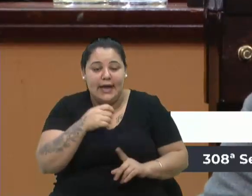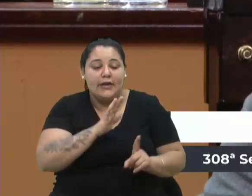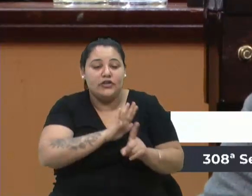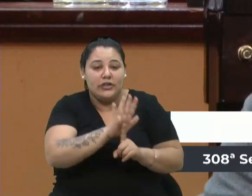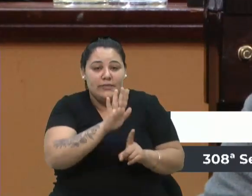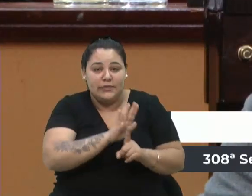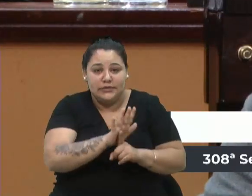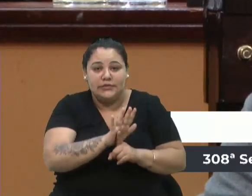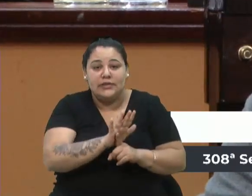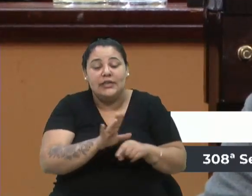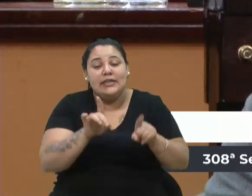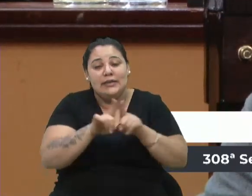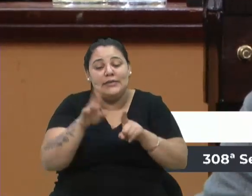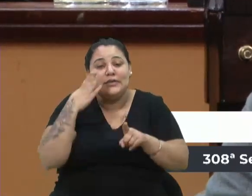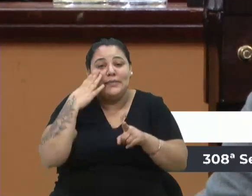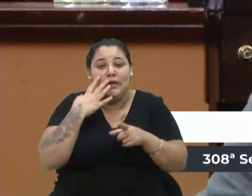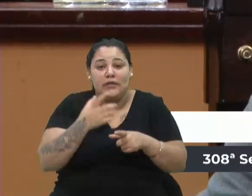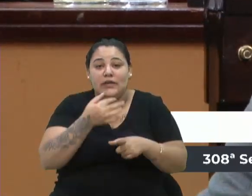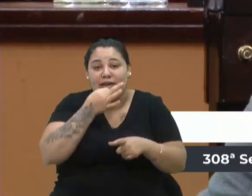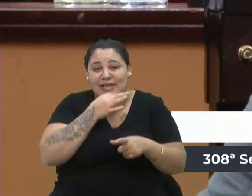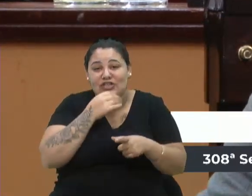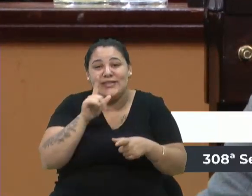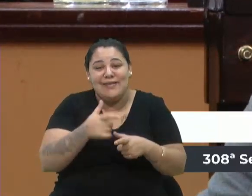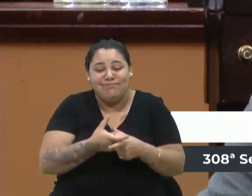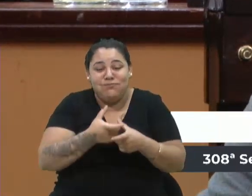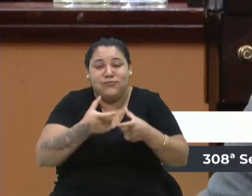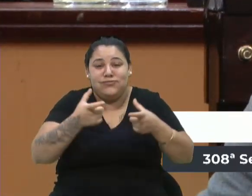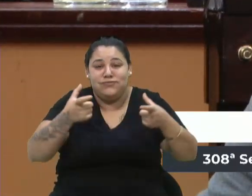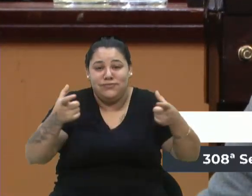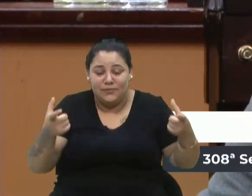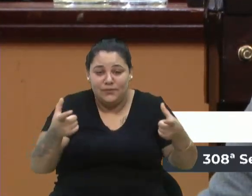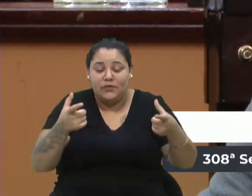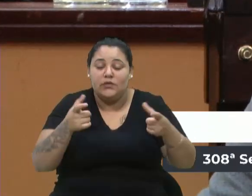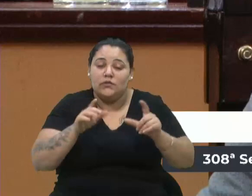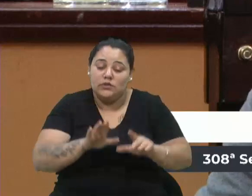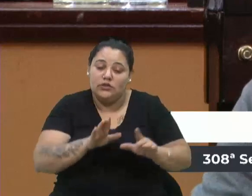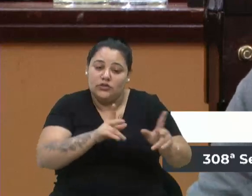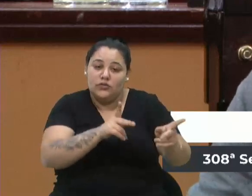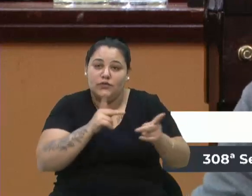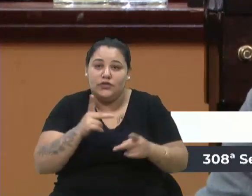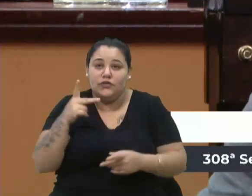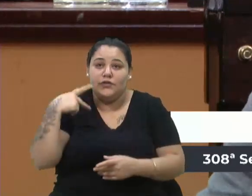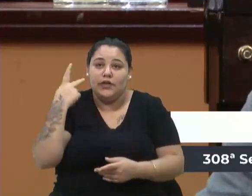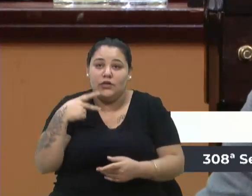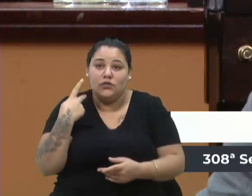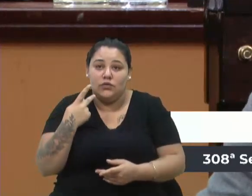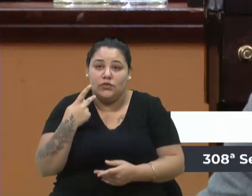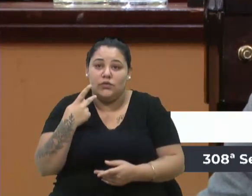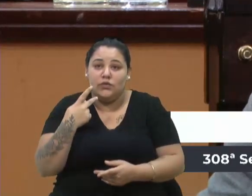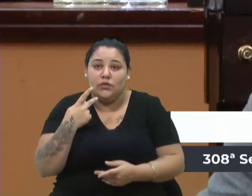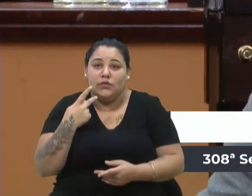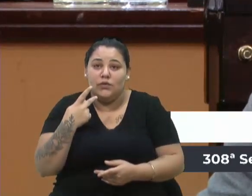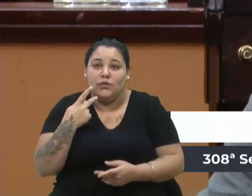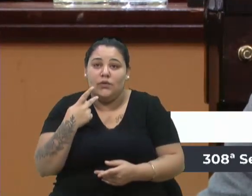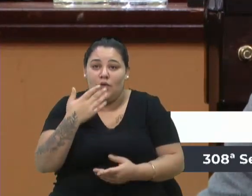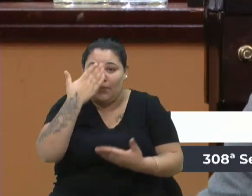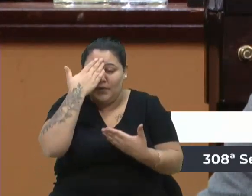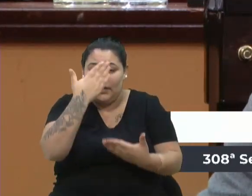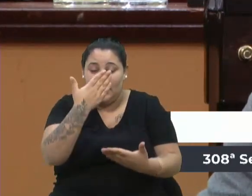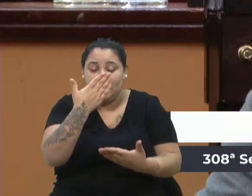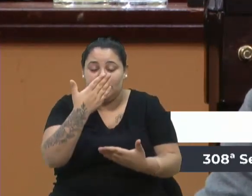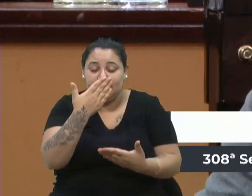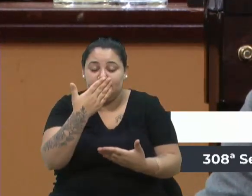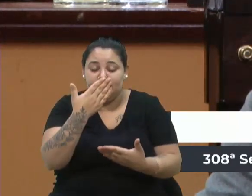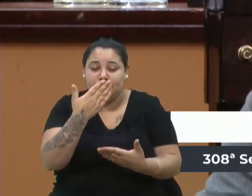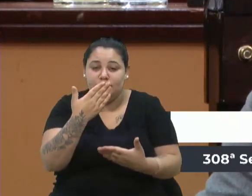territorial que Caxias do Sul tem então fica esse convite né vereadora Obrigado por a senhora tá trazendo em Pauta isso fica esse